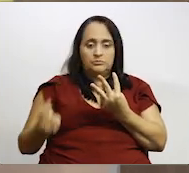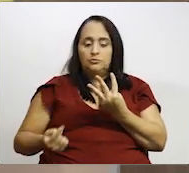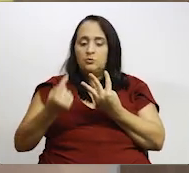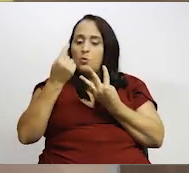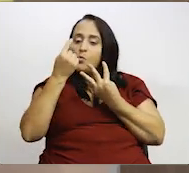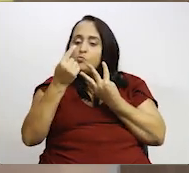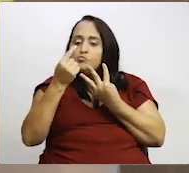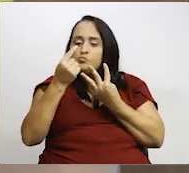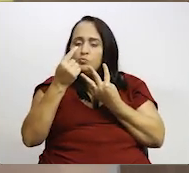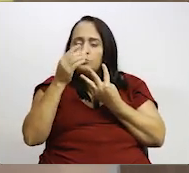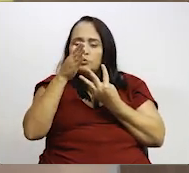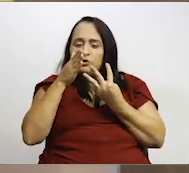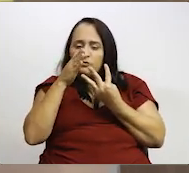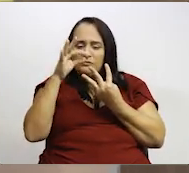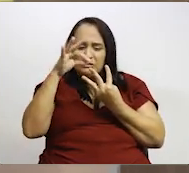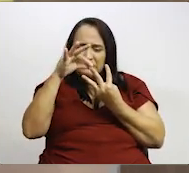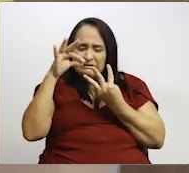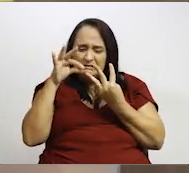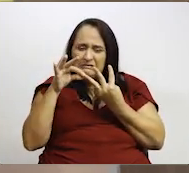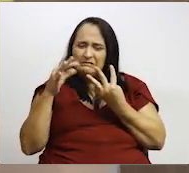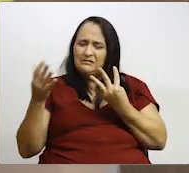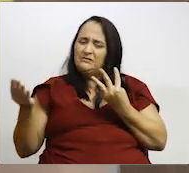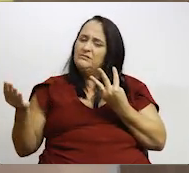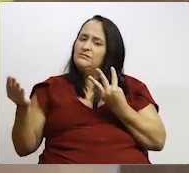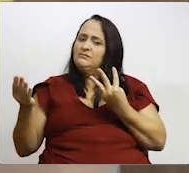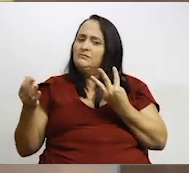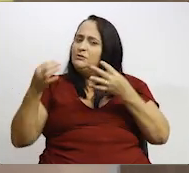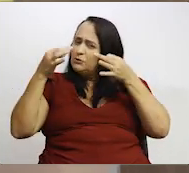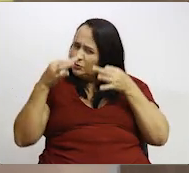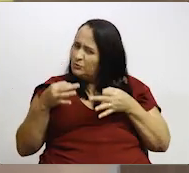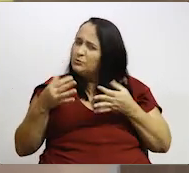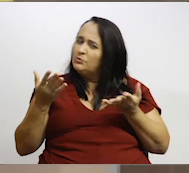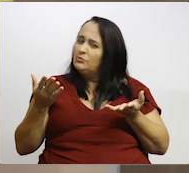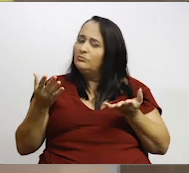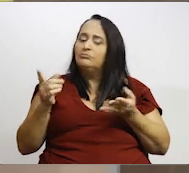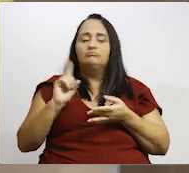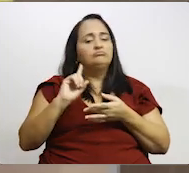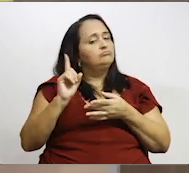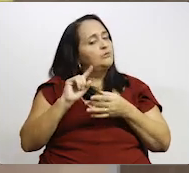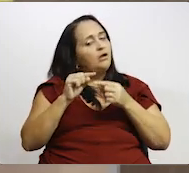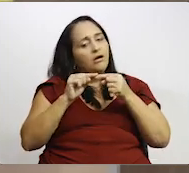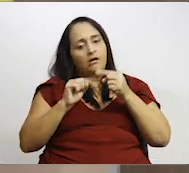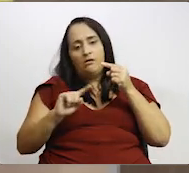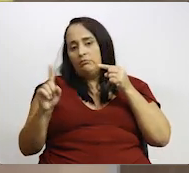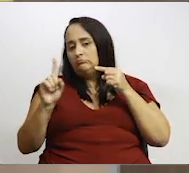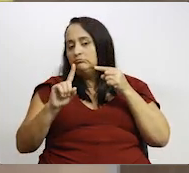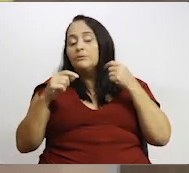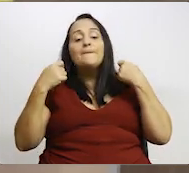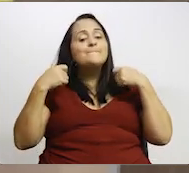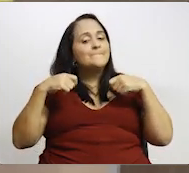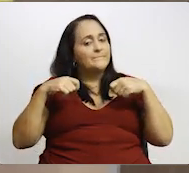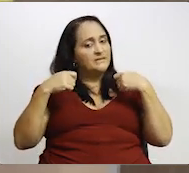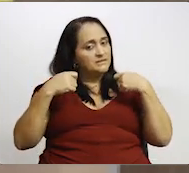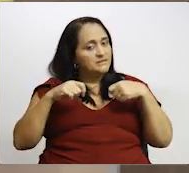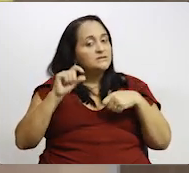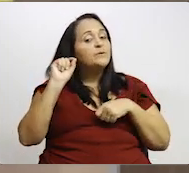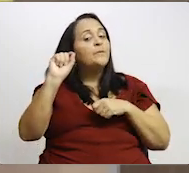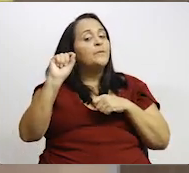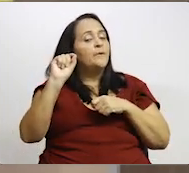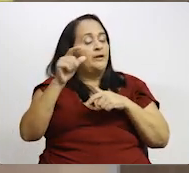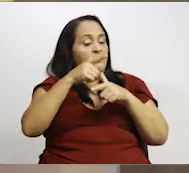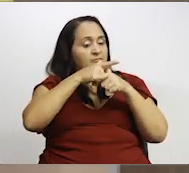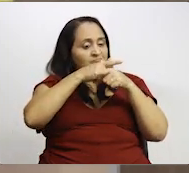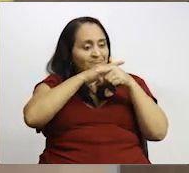irmã e manhã tivesse que dividir um, então isso não era justo. Então, toda divisão a gente sempre tem que considerar que é em